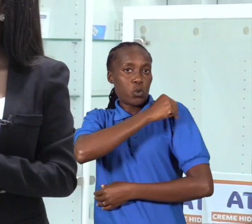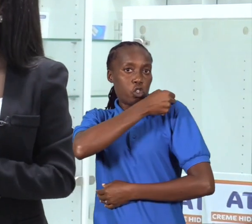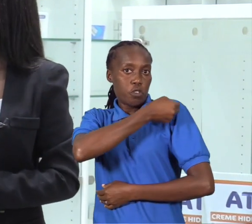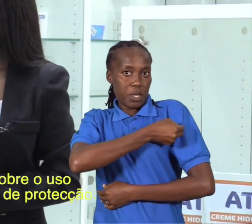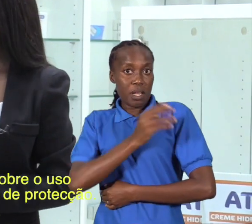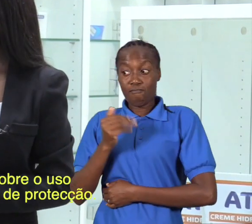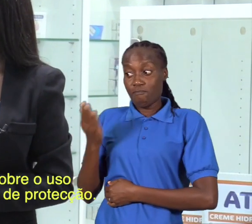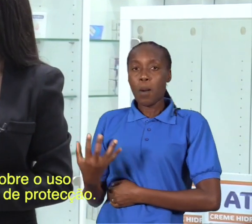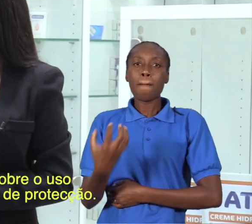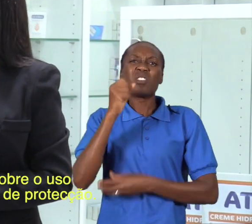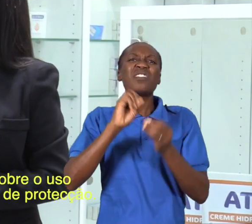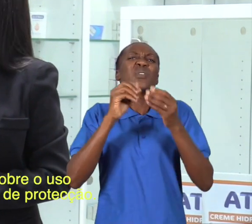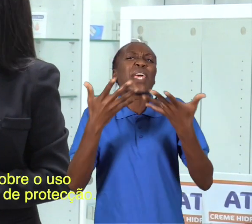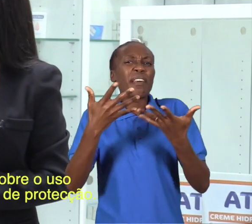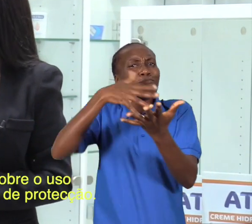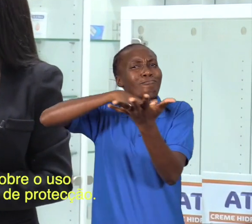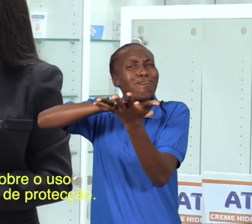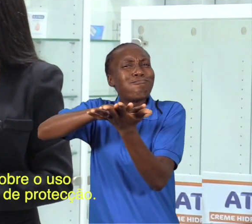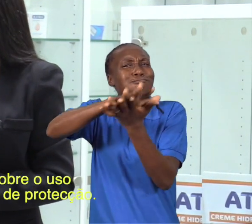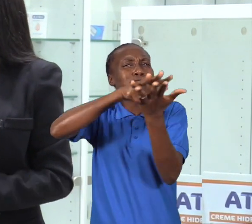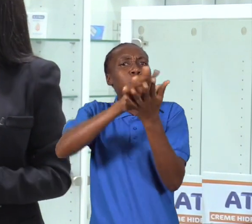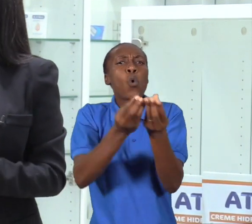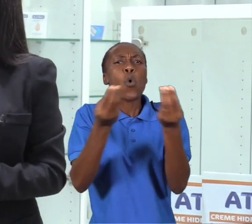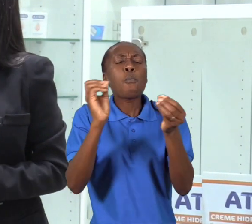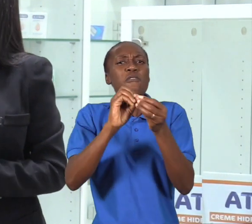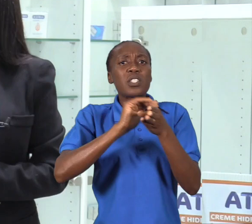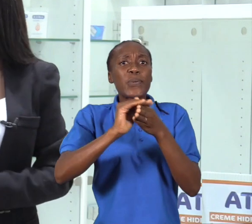sobre o uso correto das máscaras de proteção. Olá!